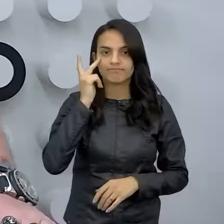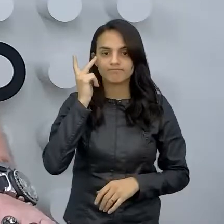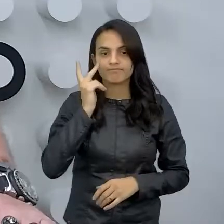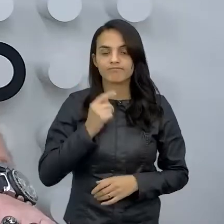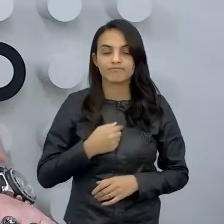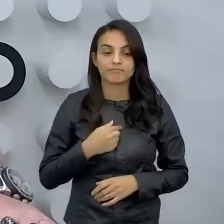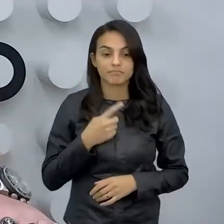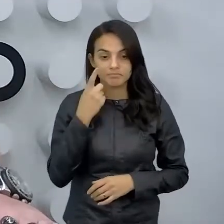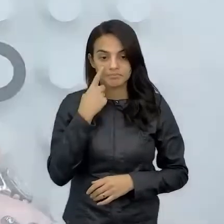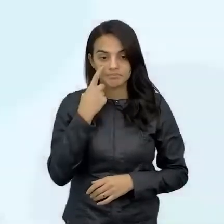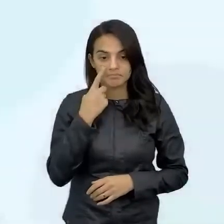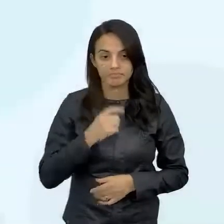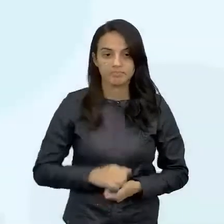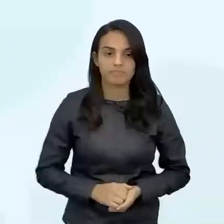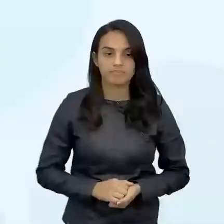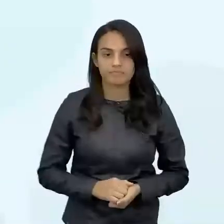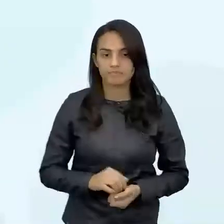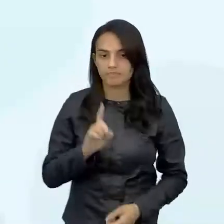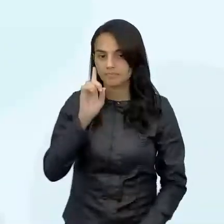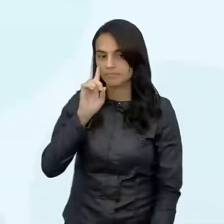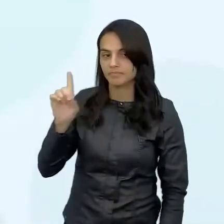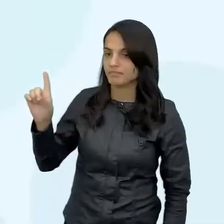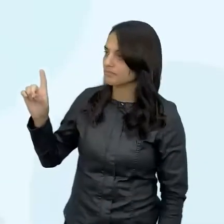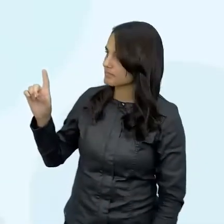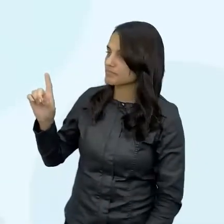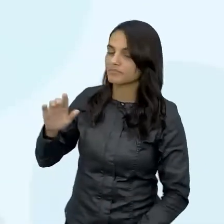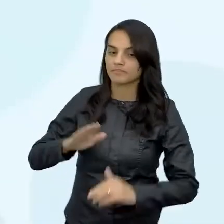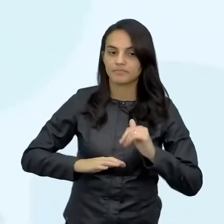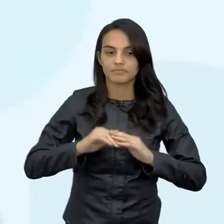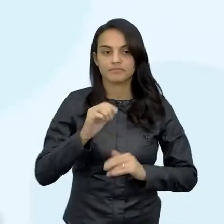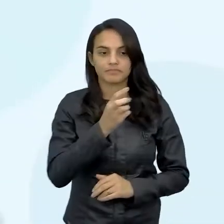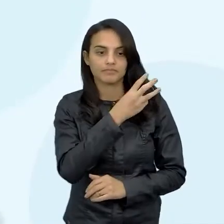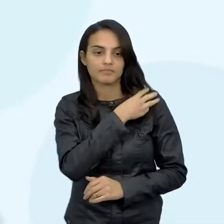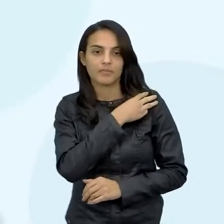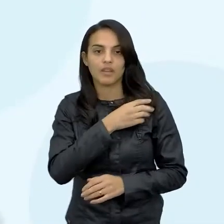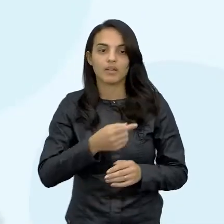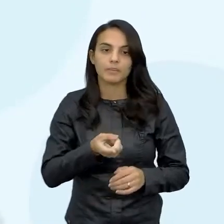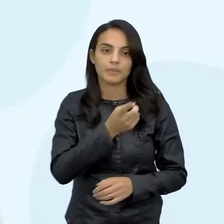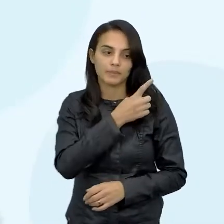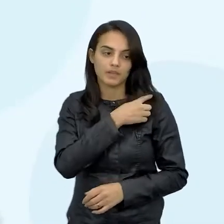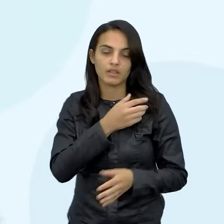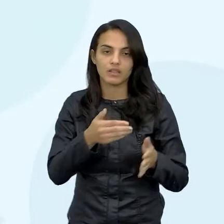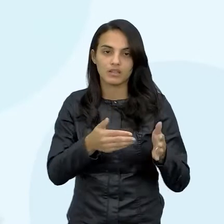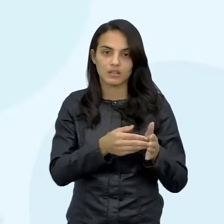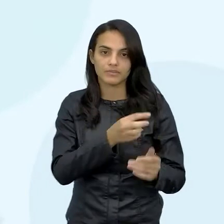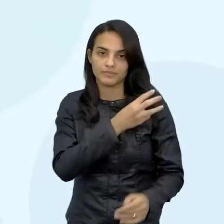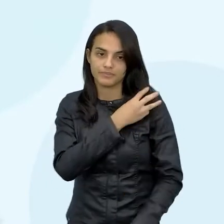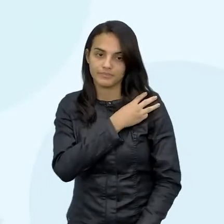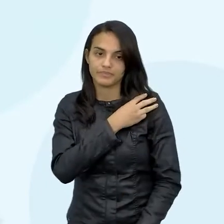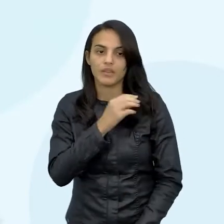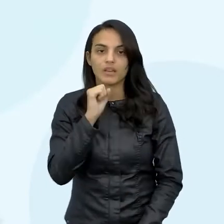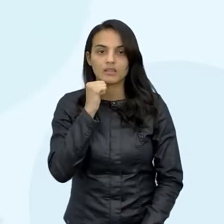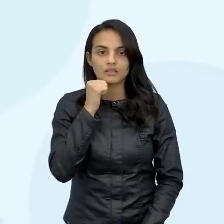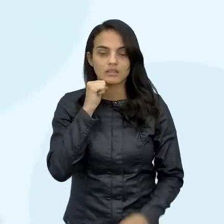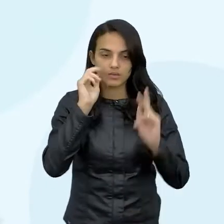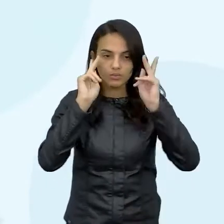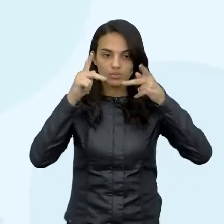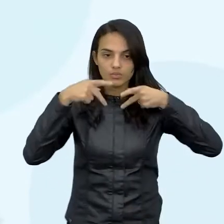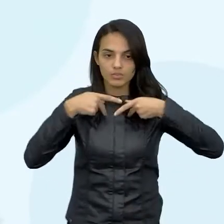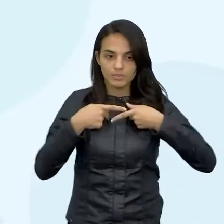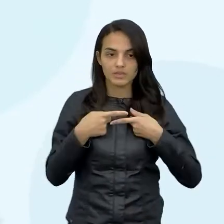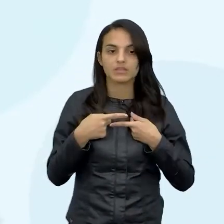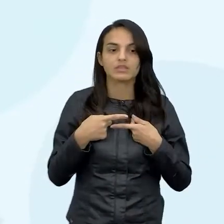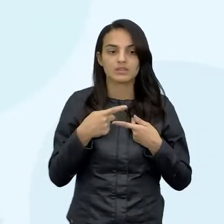colocar aí na tela, isso. Tá aí, ó, habilidades do ensino médio, da primeira à terceira série, ciências humanas